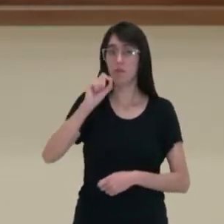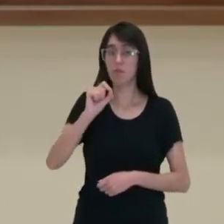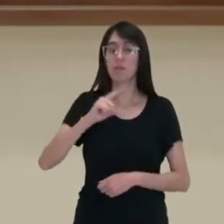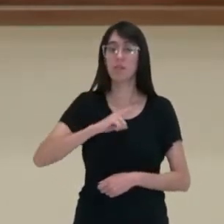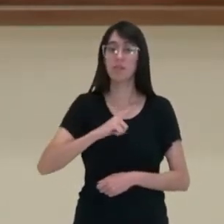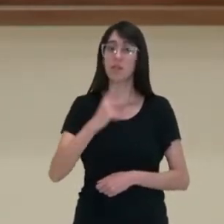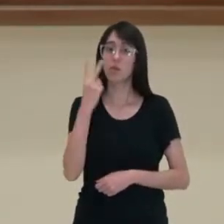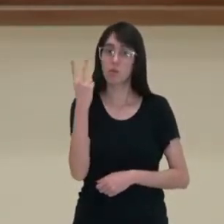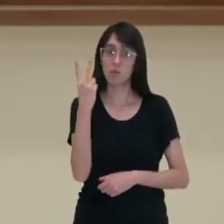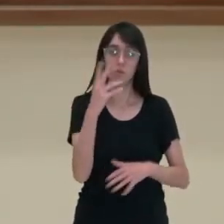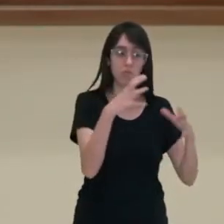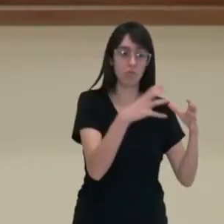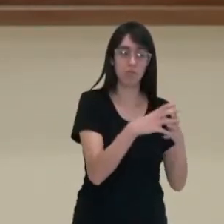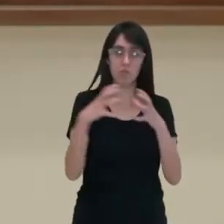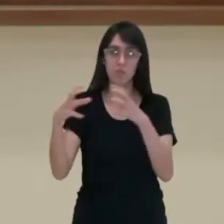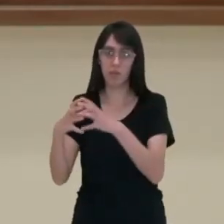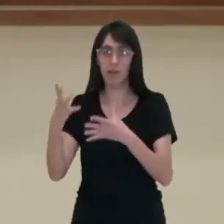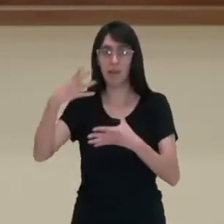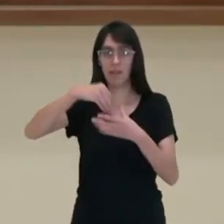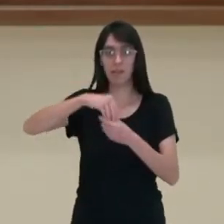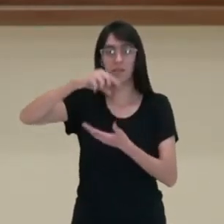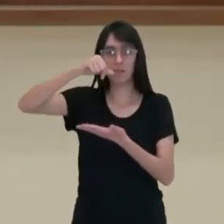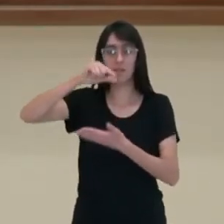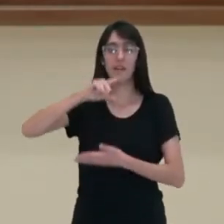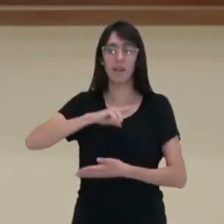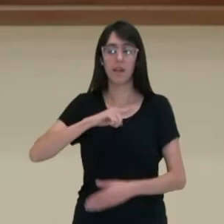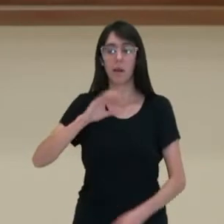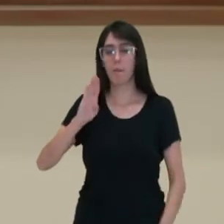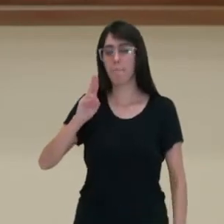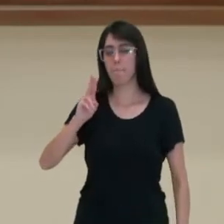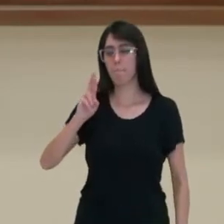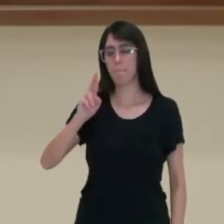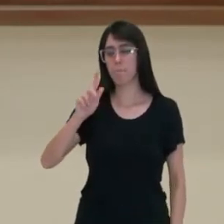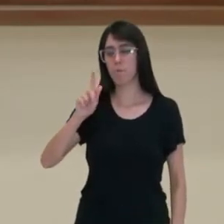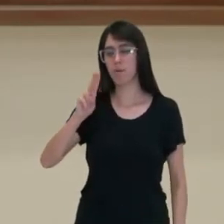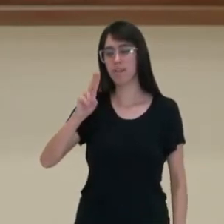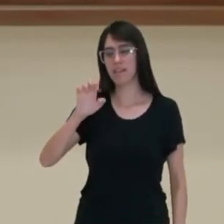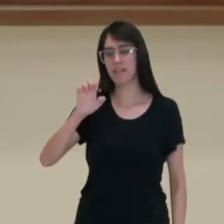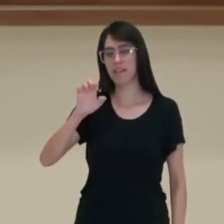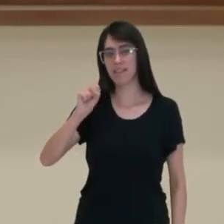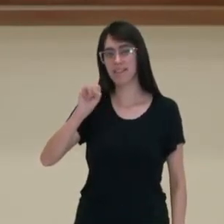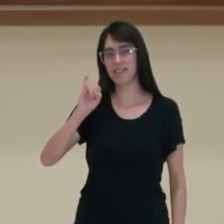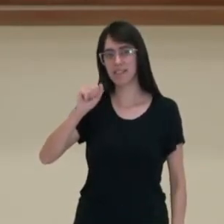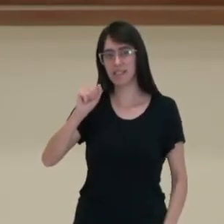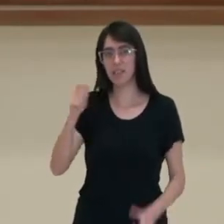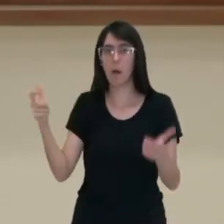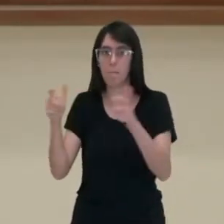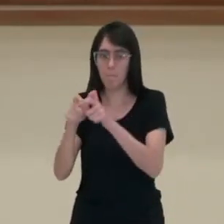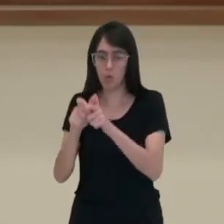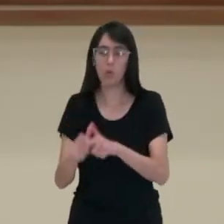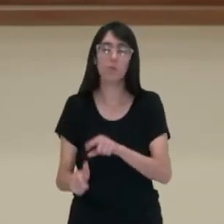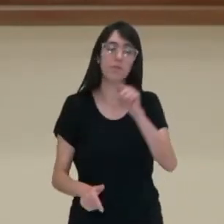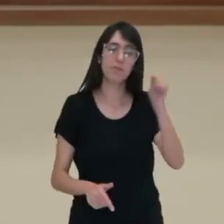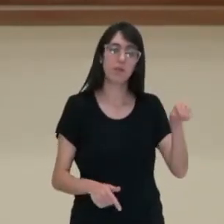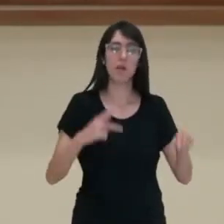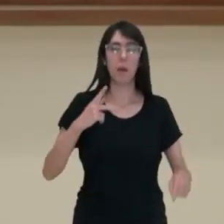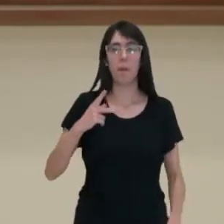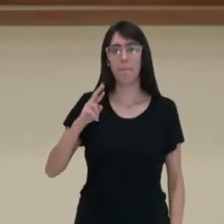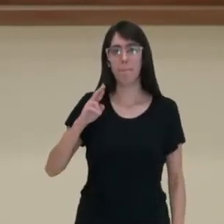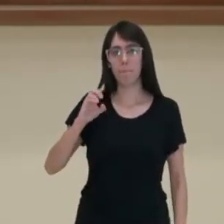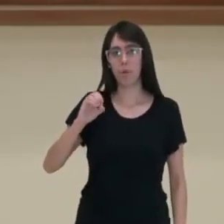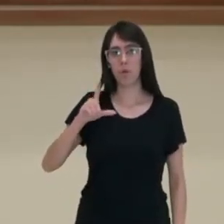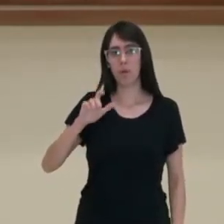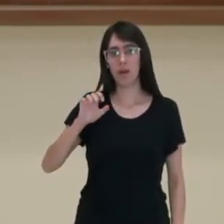classes sociais no sistema capitalista: a burguesia, que é uma minoria, e o proletariado, os trabalhadores, que são a base